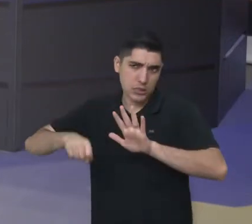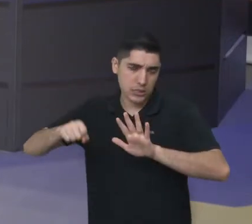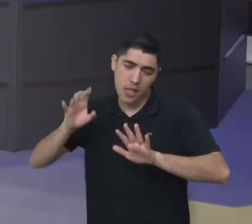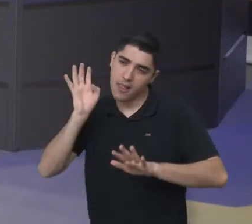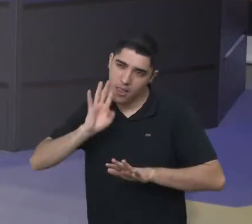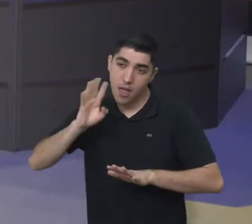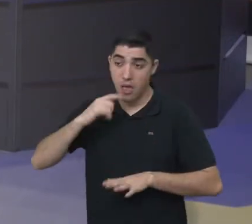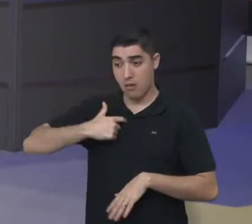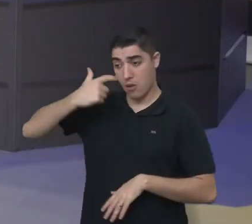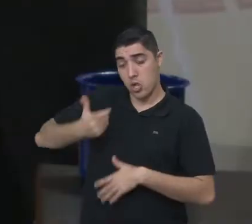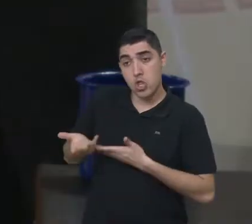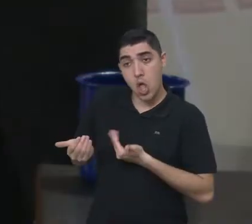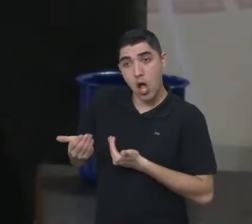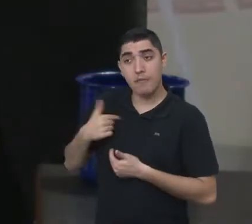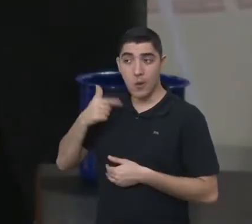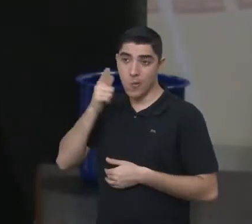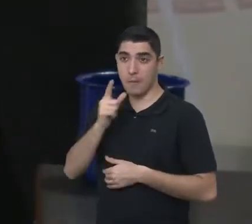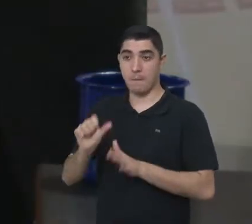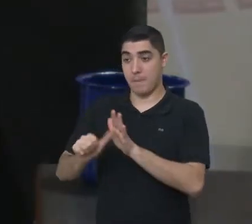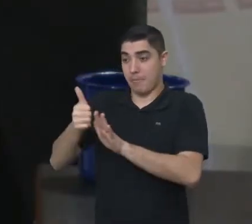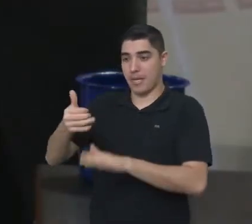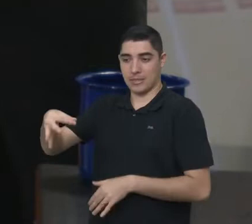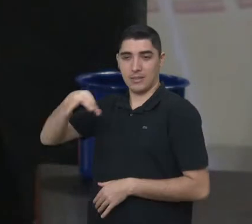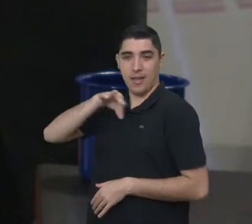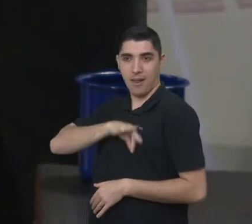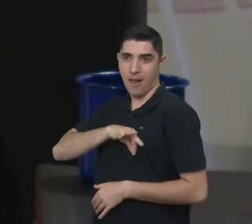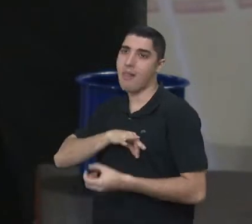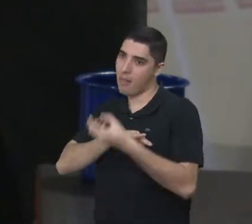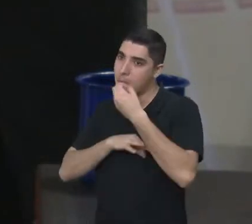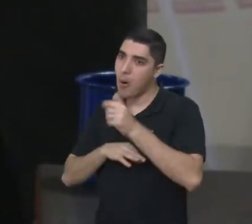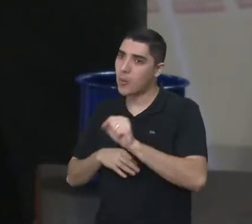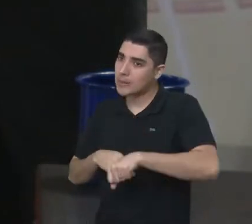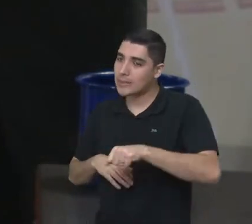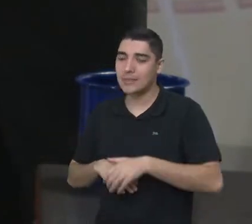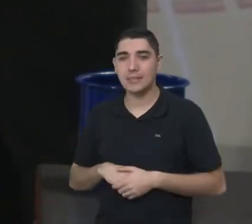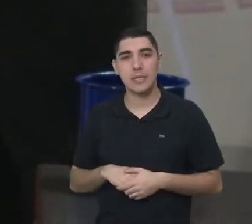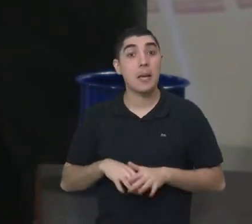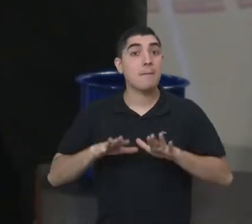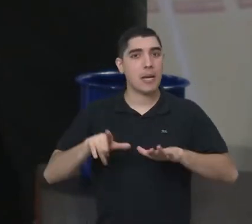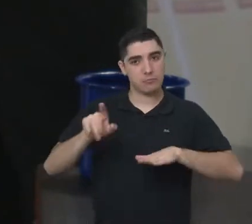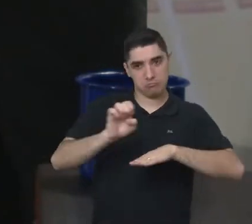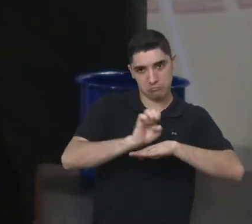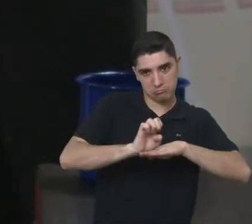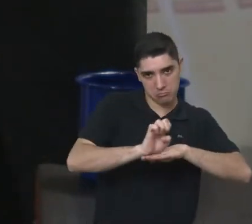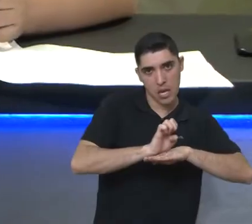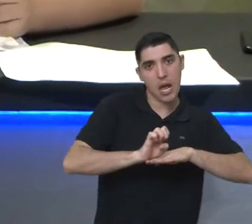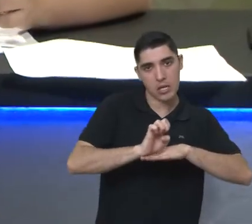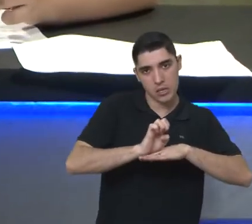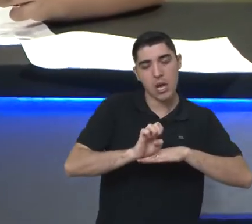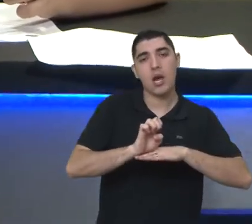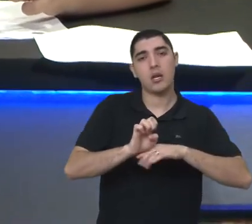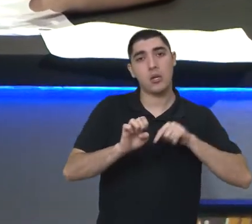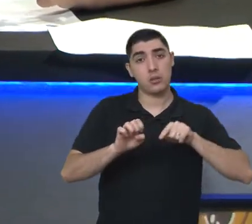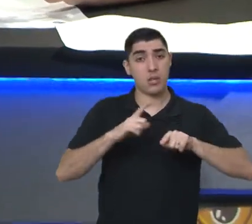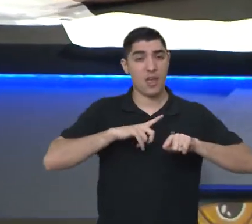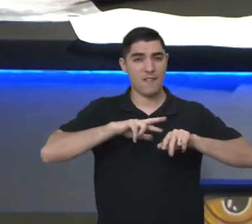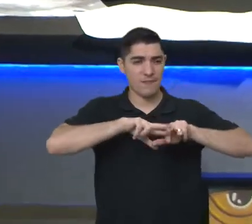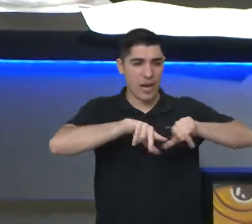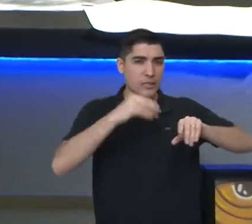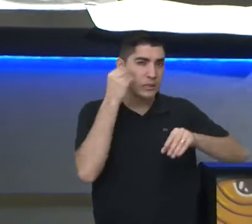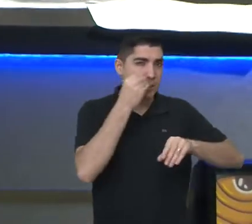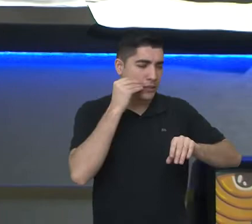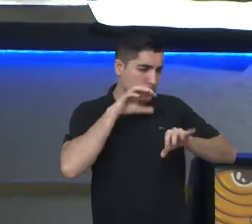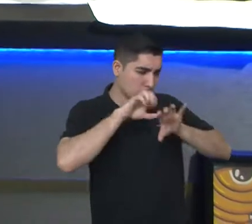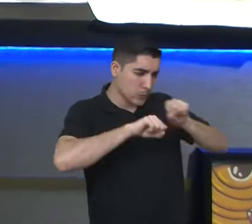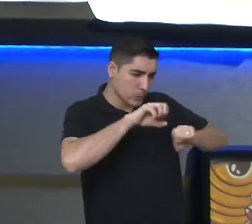legal. Você, novinha, tá ganhando, que você ganhar seu primeiro salário. É bom. Cara, mas como estagiário, a gente pega bastante